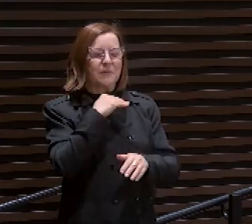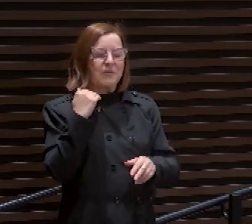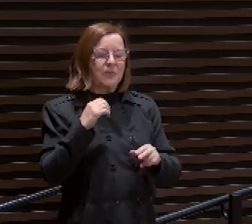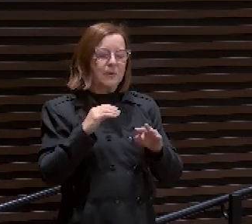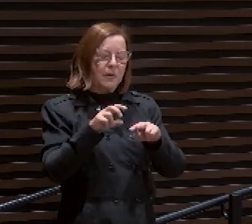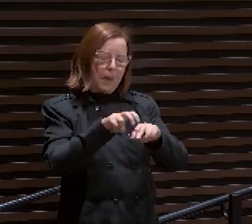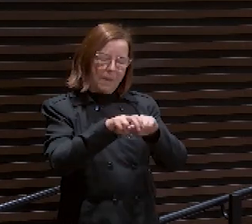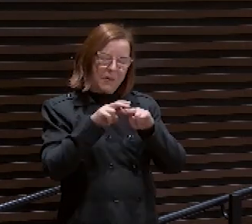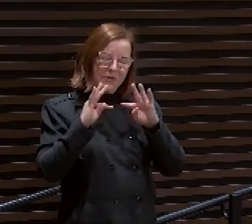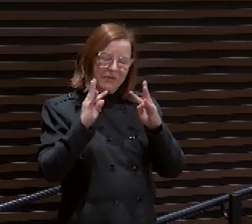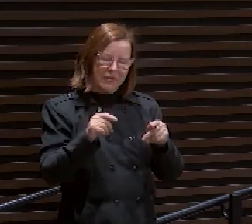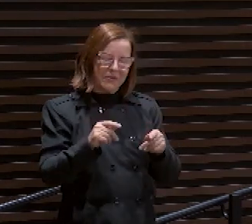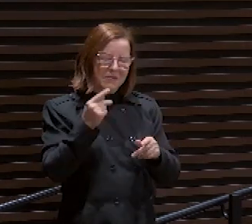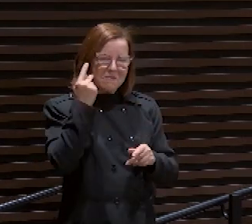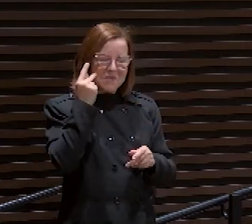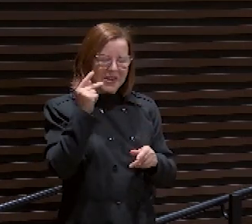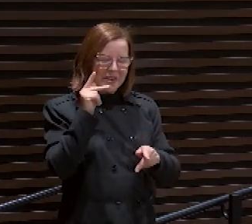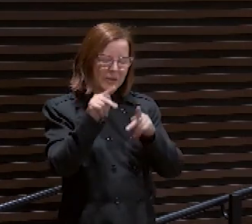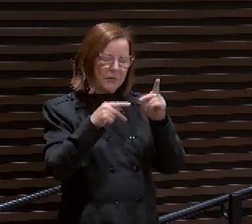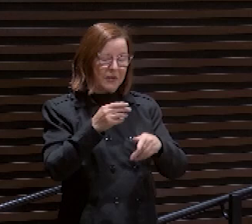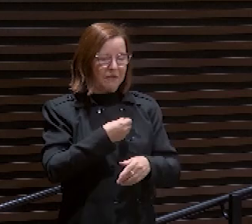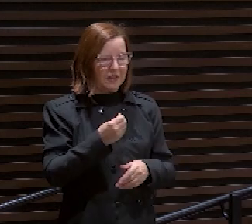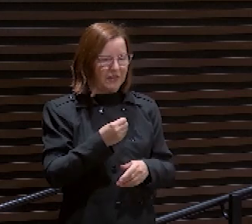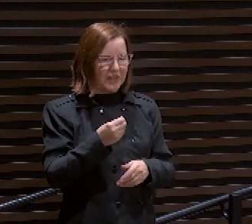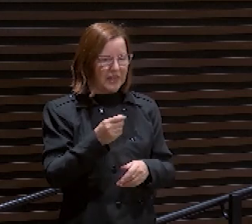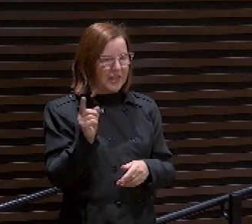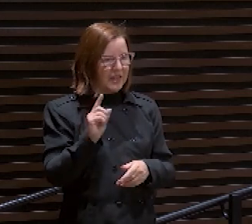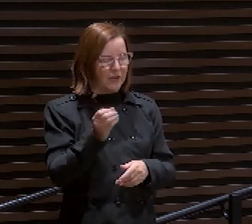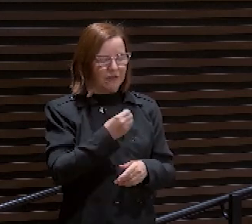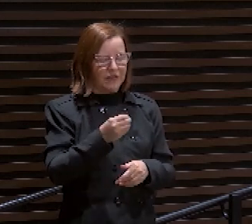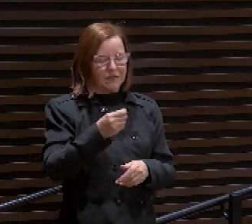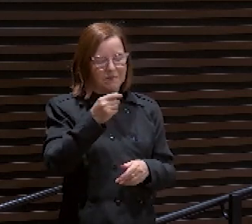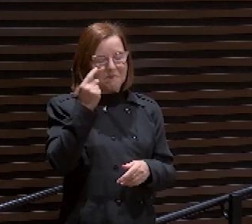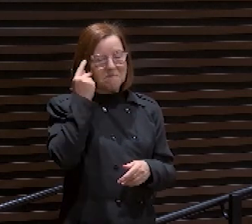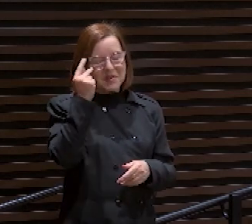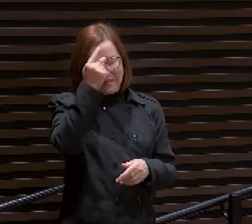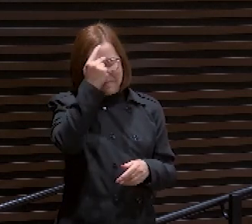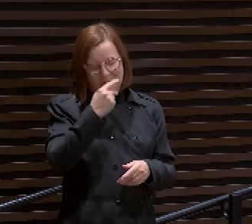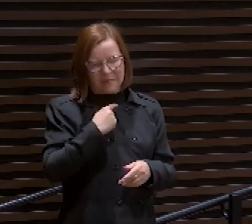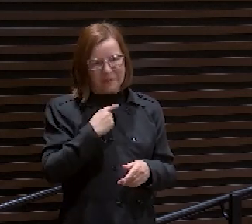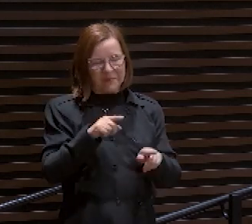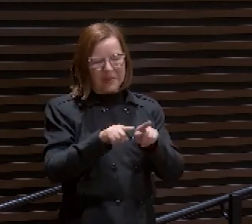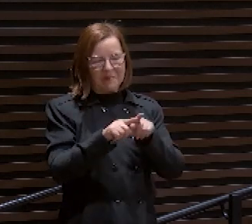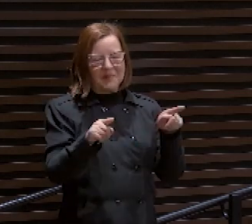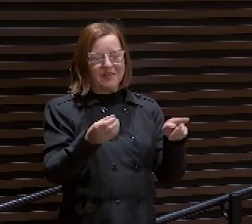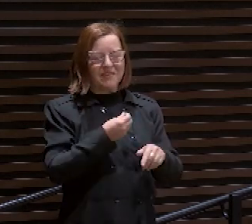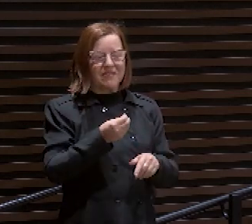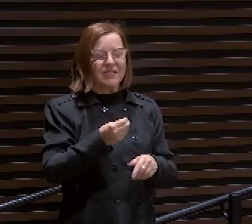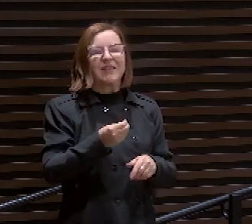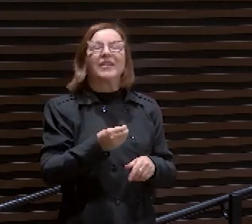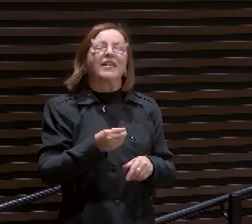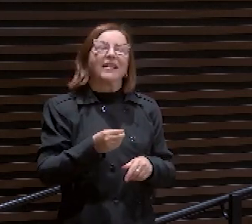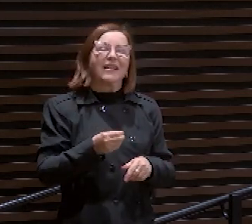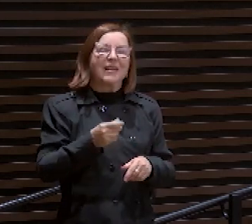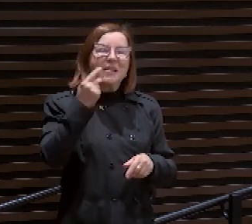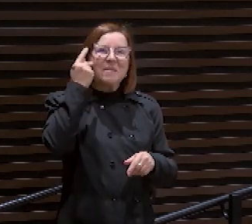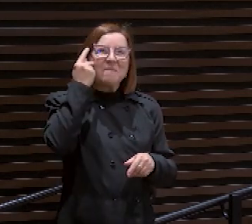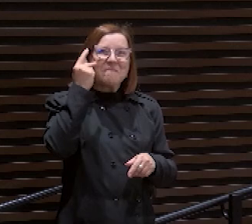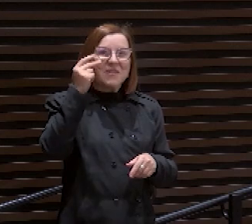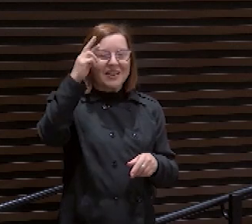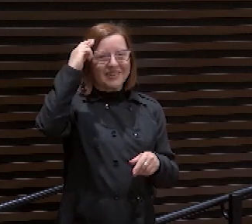que os que vivem não vivam mais para si mesmos, mas para aquele que por eles morreu e